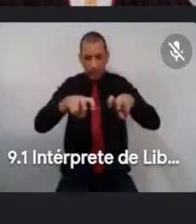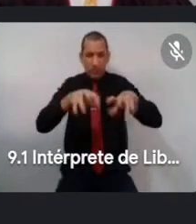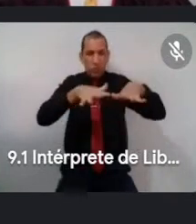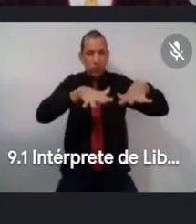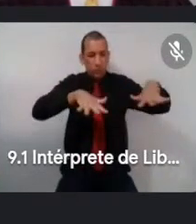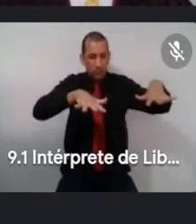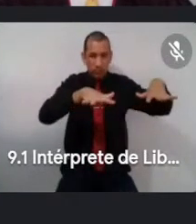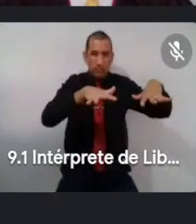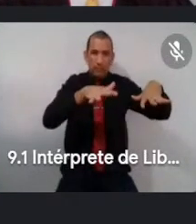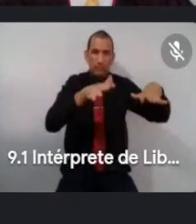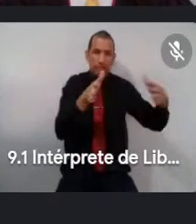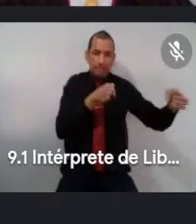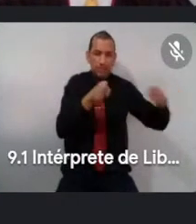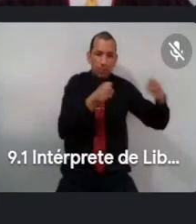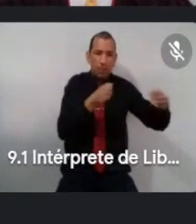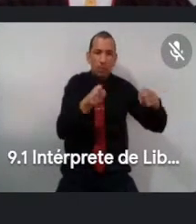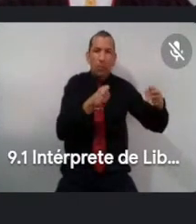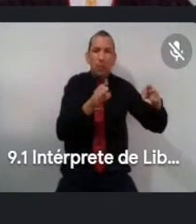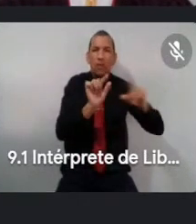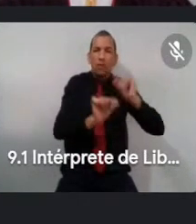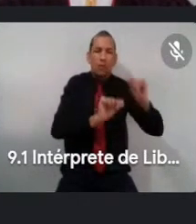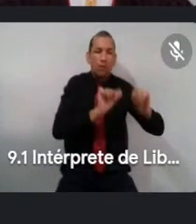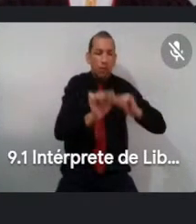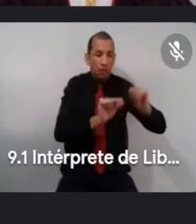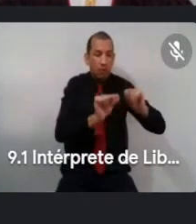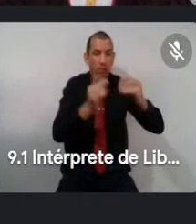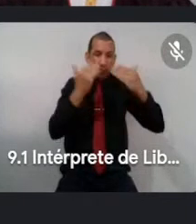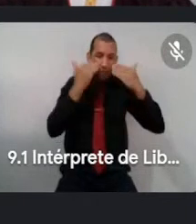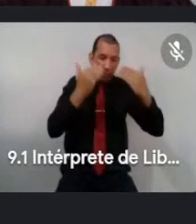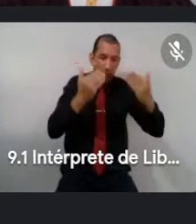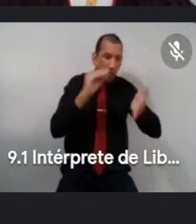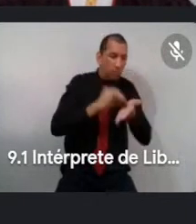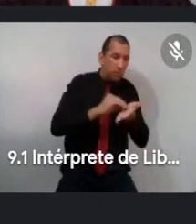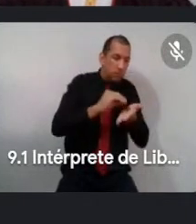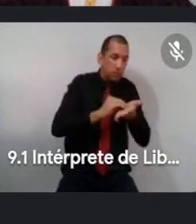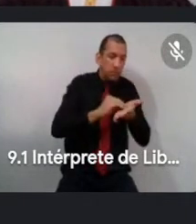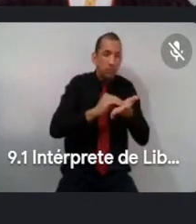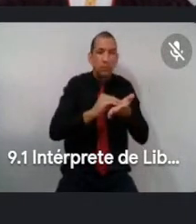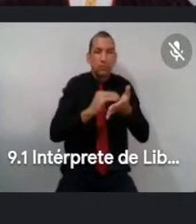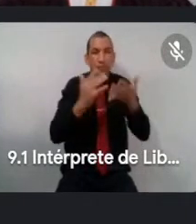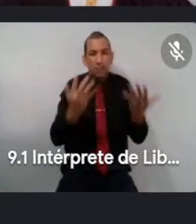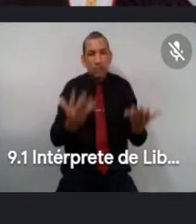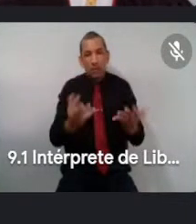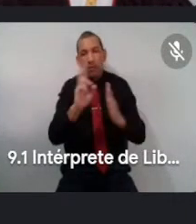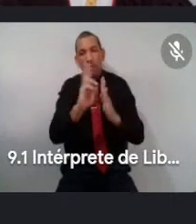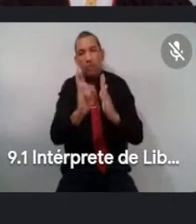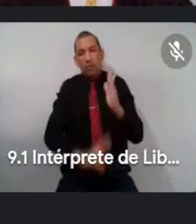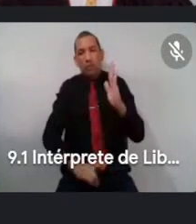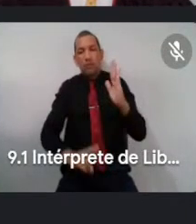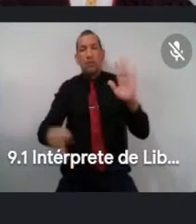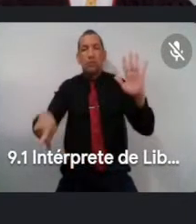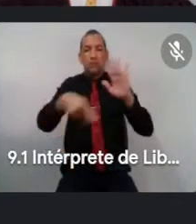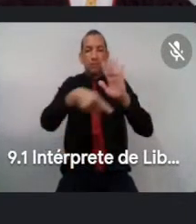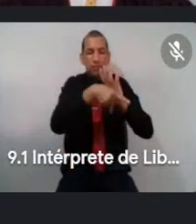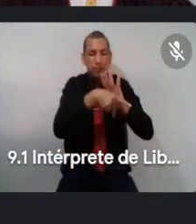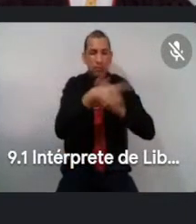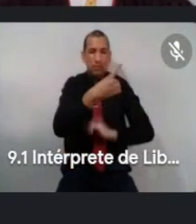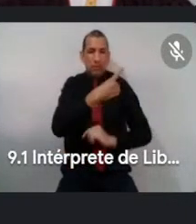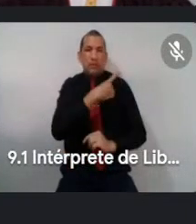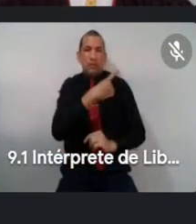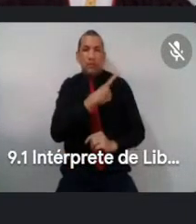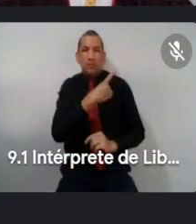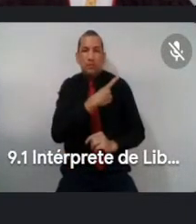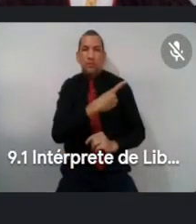naquela ocasião o Justamente a ausência de provas de relatoria da desembargadora